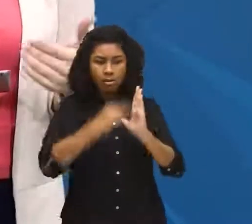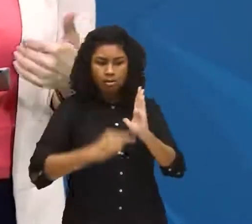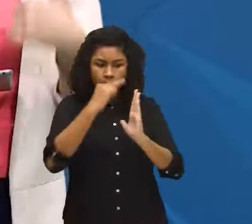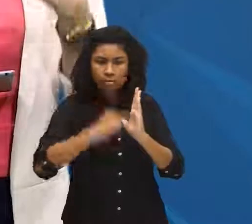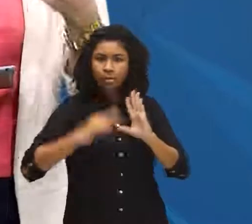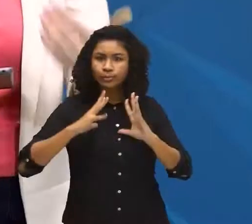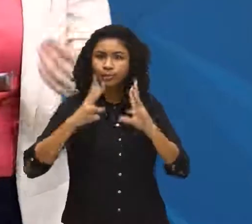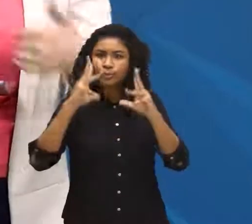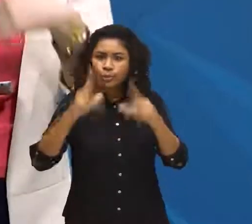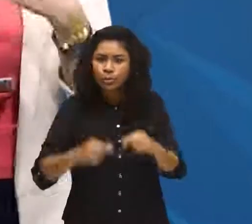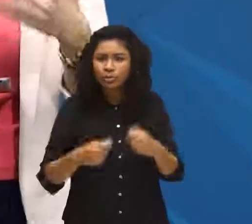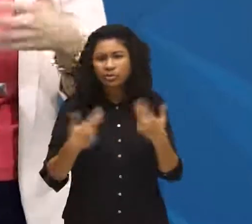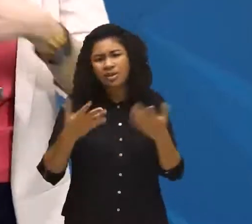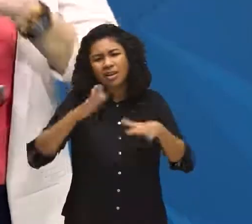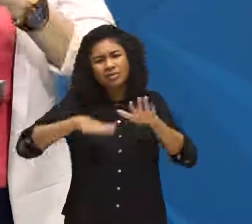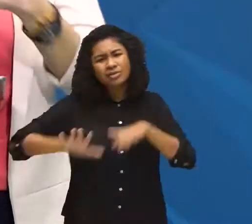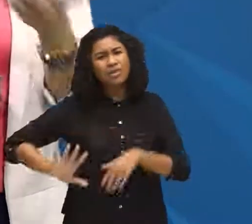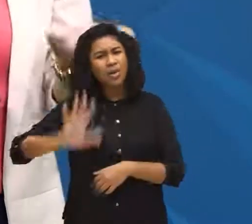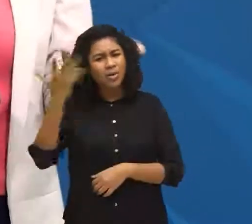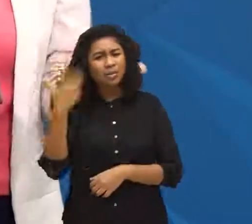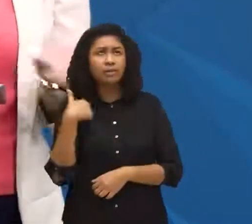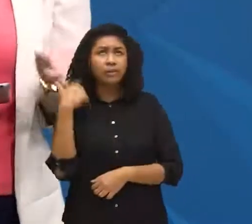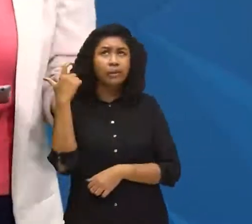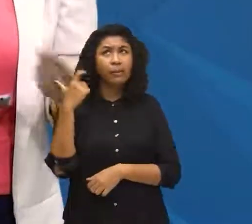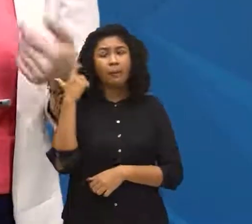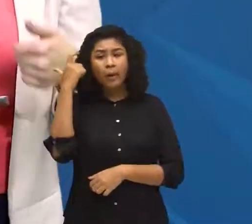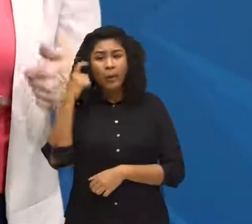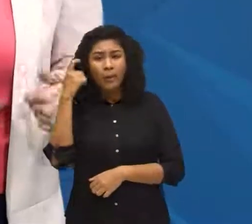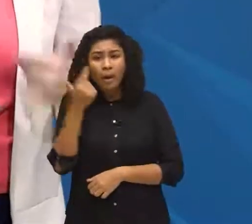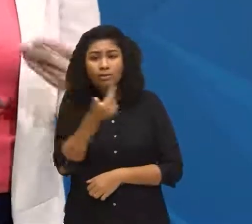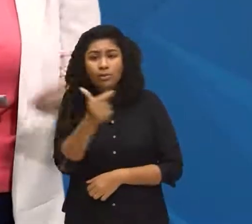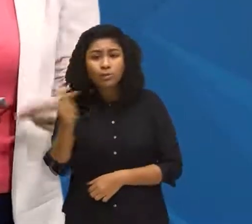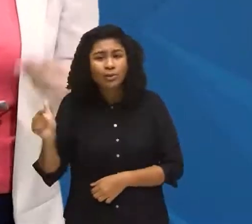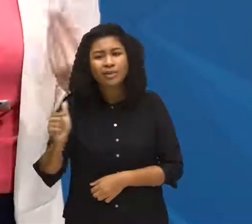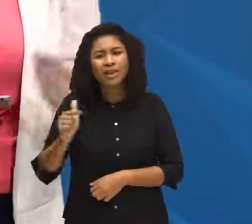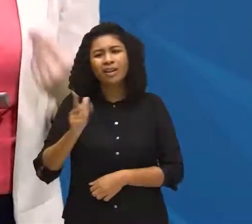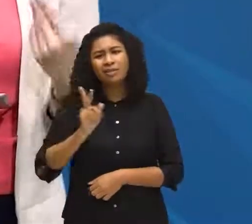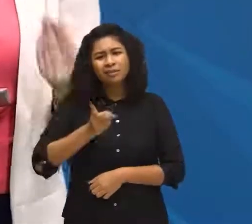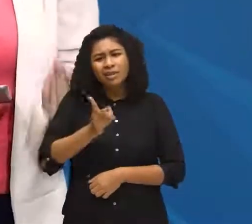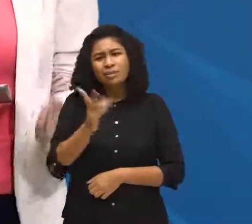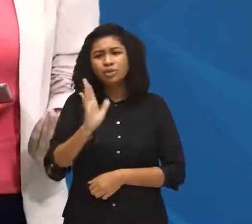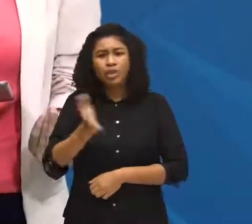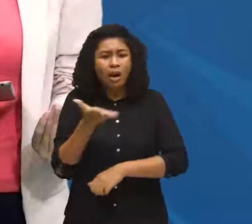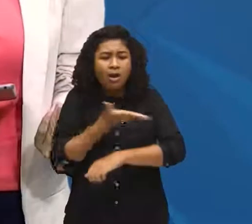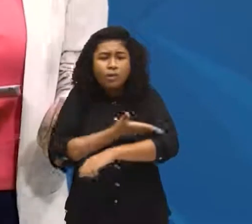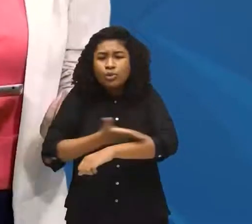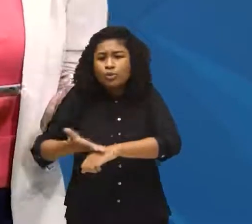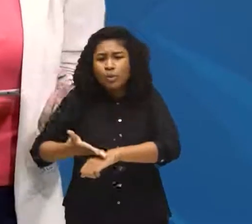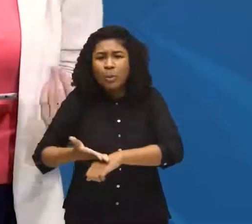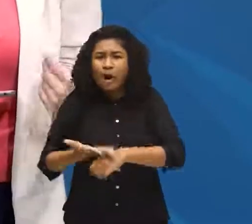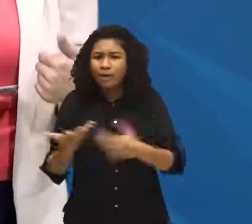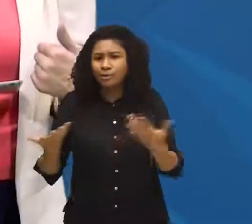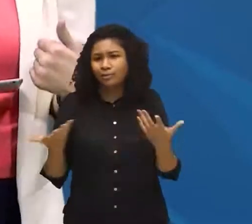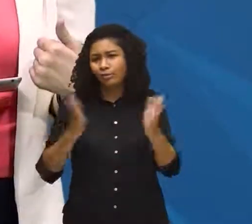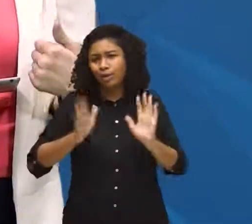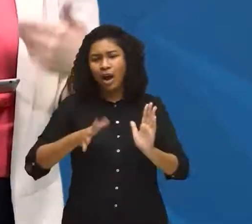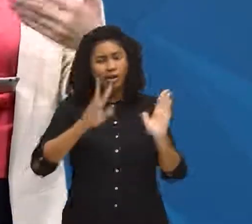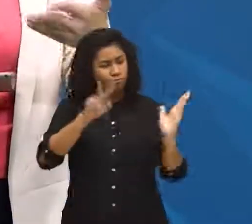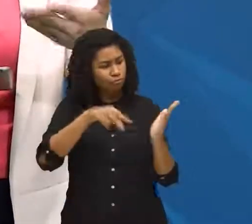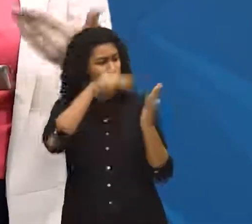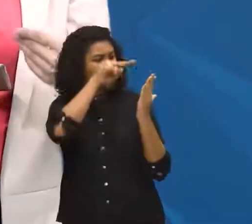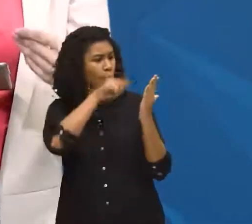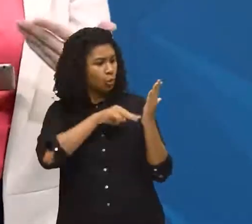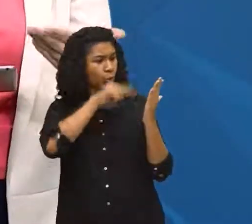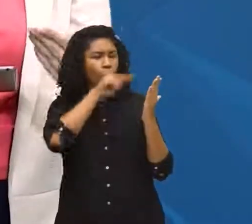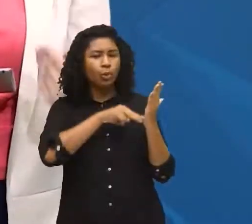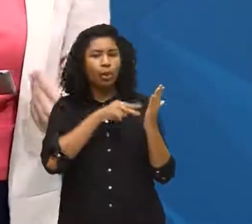normalmente não se preocupa, eu também, qualquer pessoa dificilmente tem o hábito de sair ali checando, né? Primeiro a gente tem dificuldade